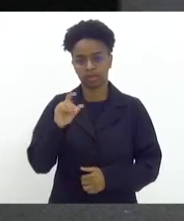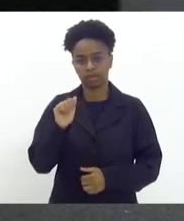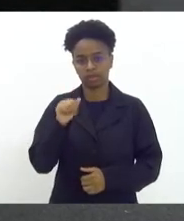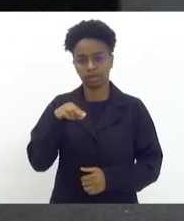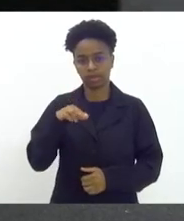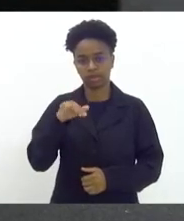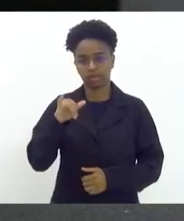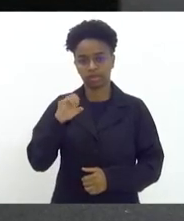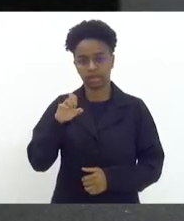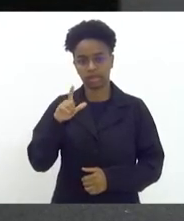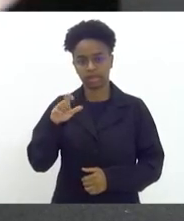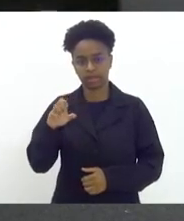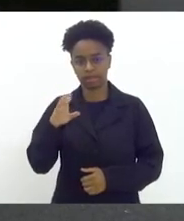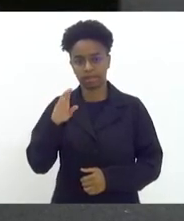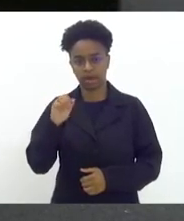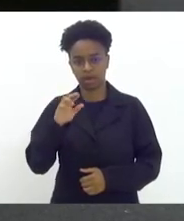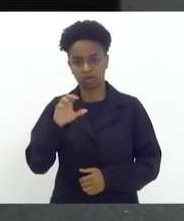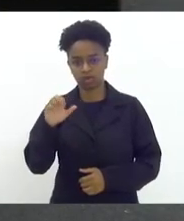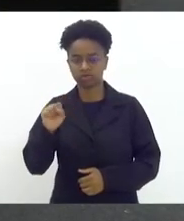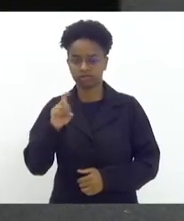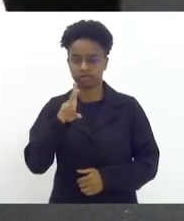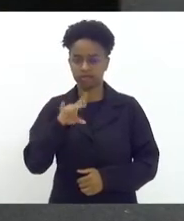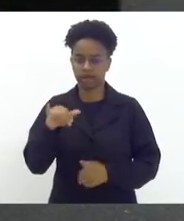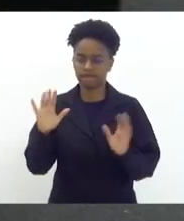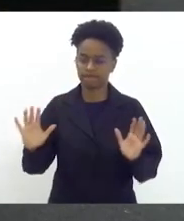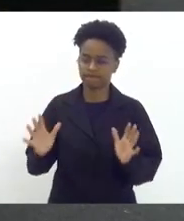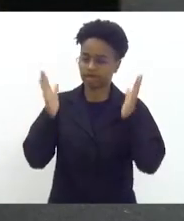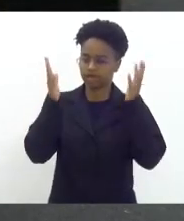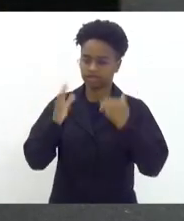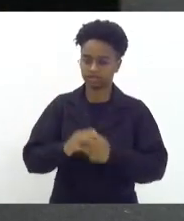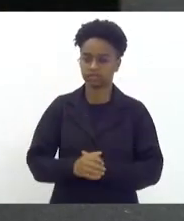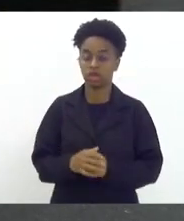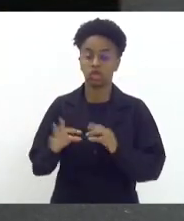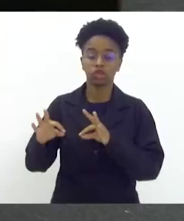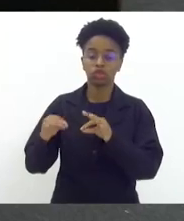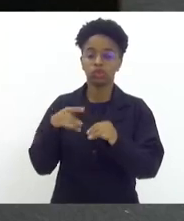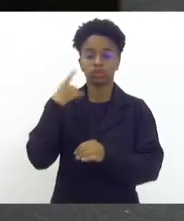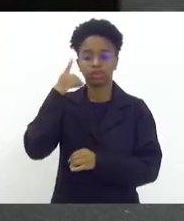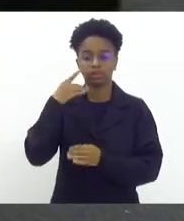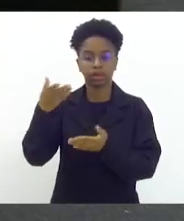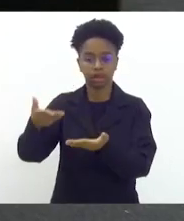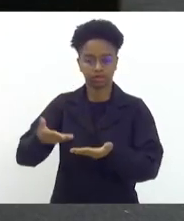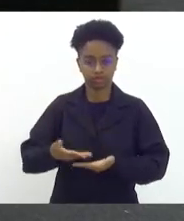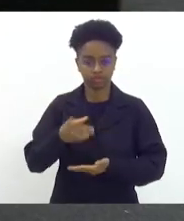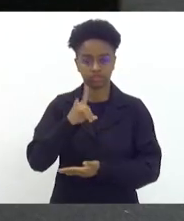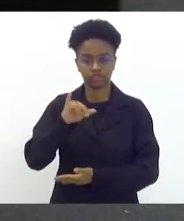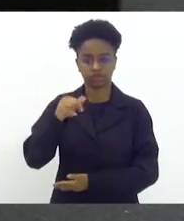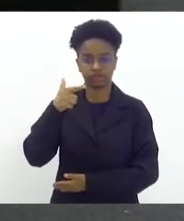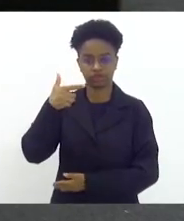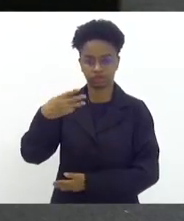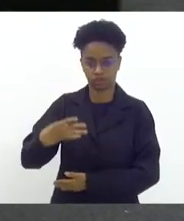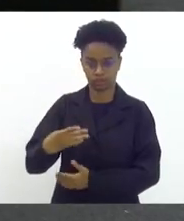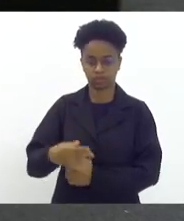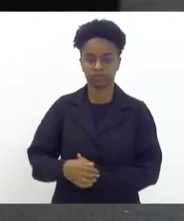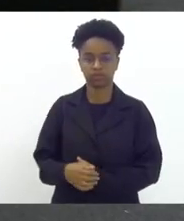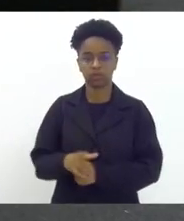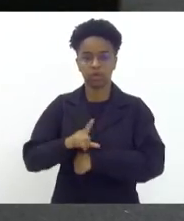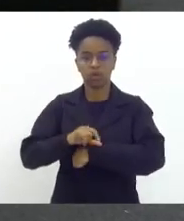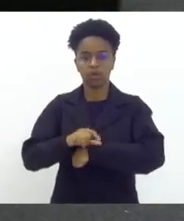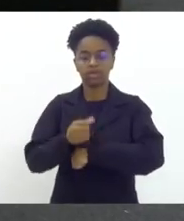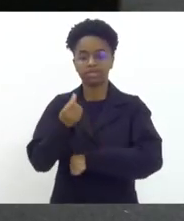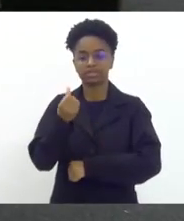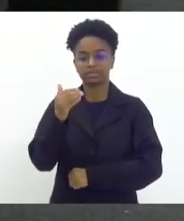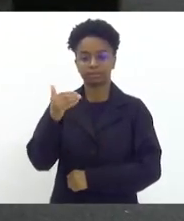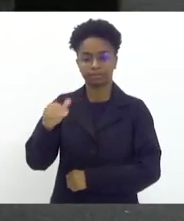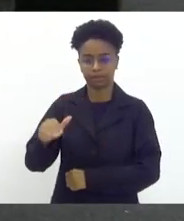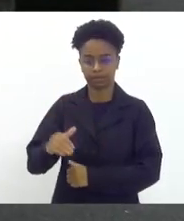Barros e vai ser uma festa todos os deputados convidados né dia 24 às 18 horas